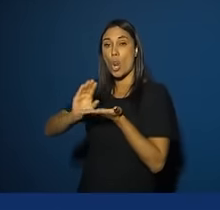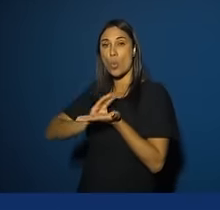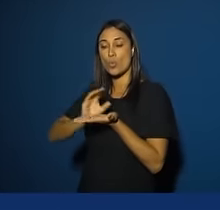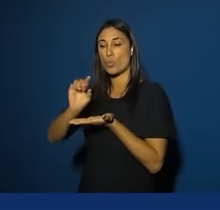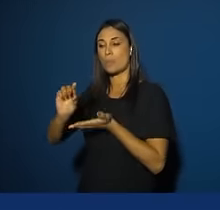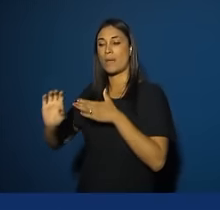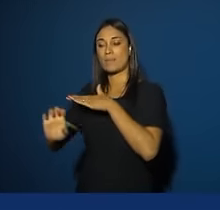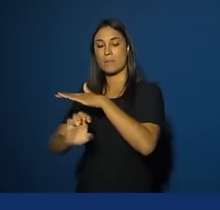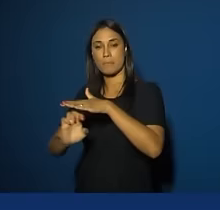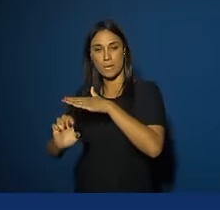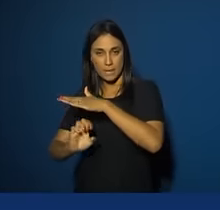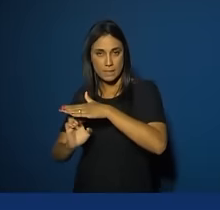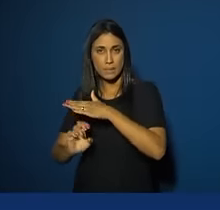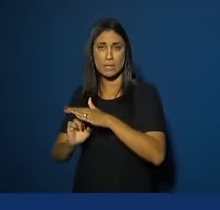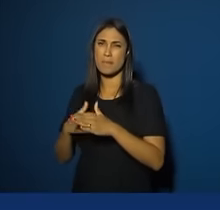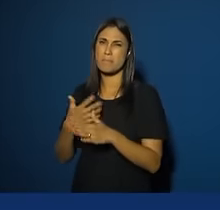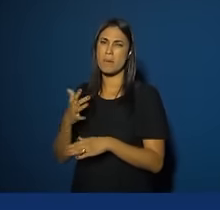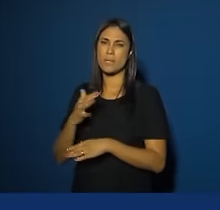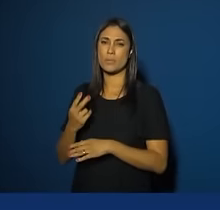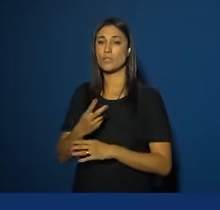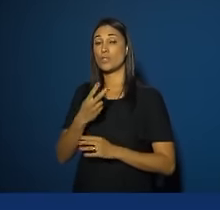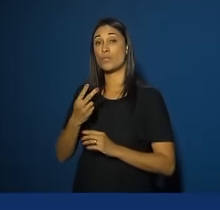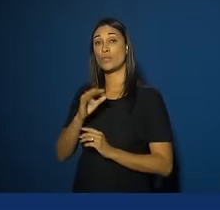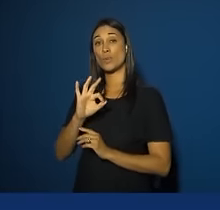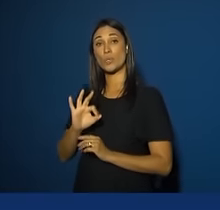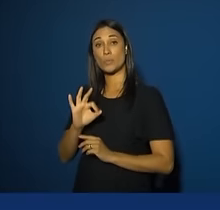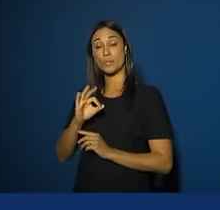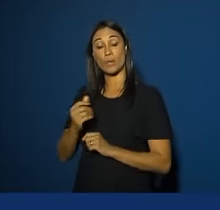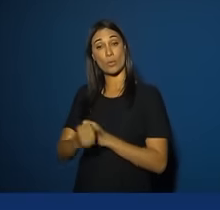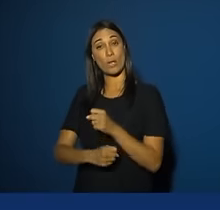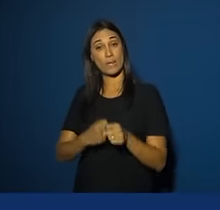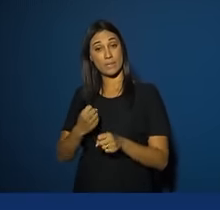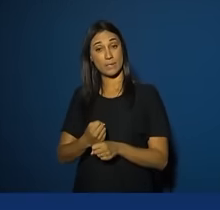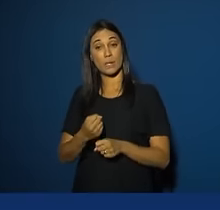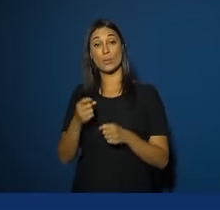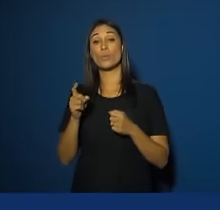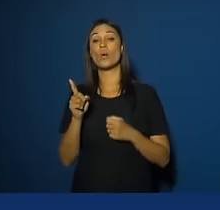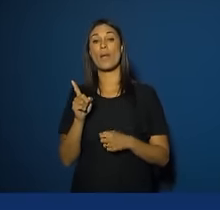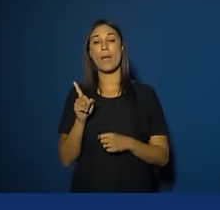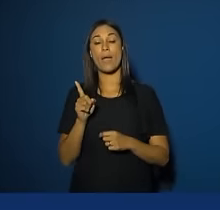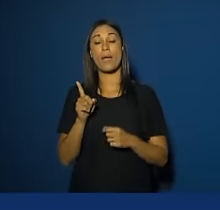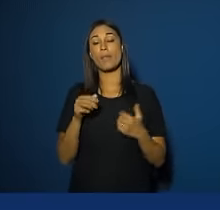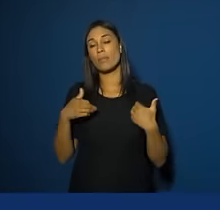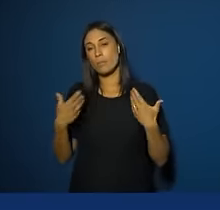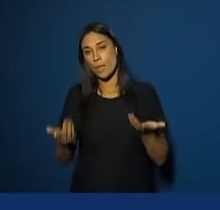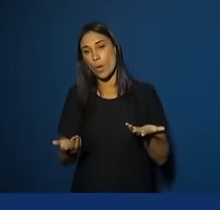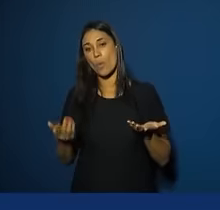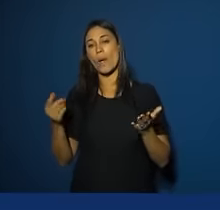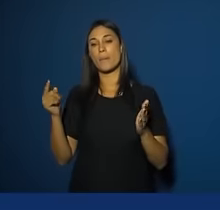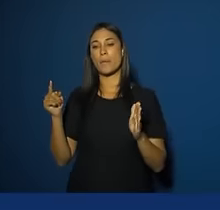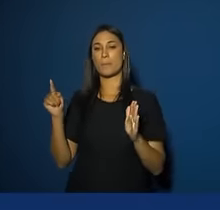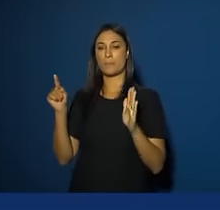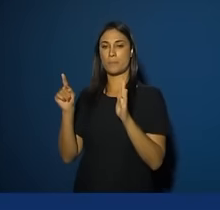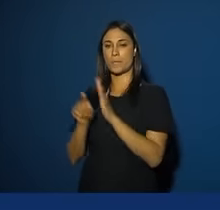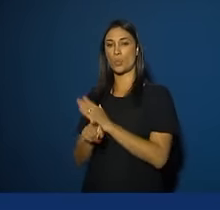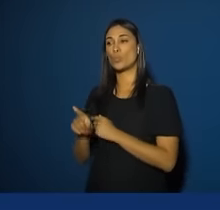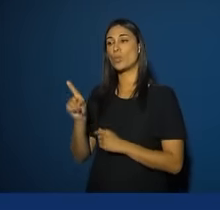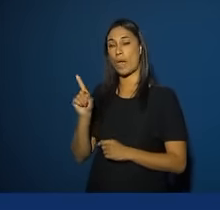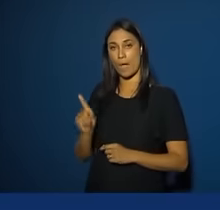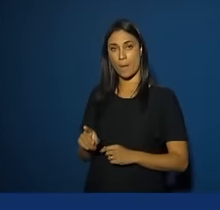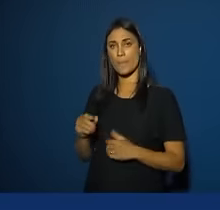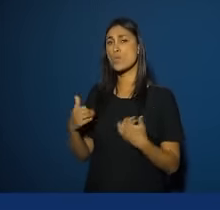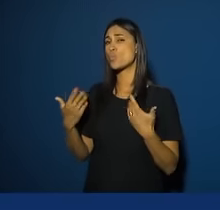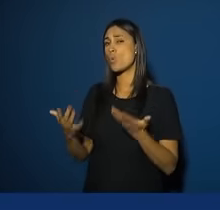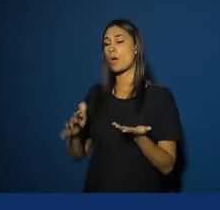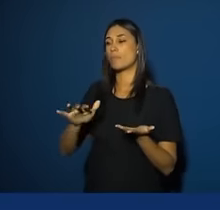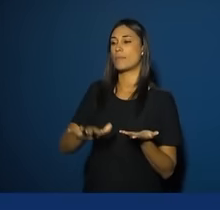empresas que a gente cobre na média de 22% esse ano, ex Vale Petro. Então, Caldas, a minha pergunta para você é: em